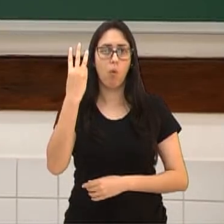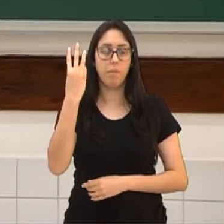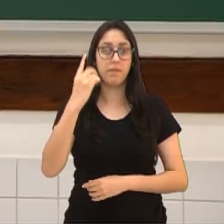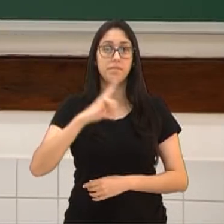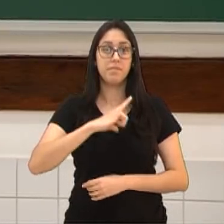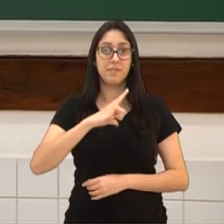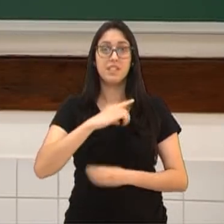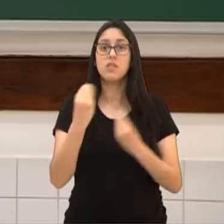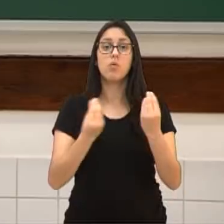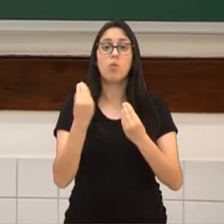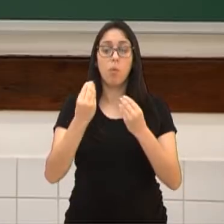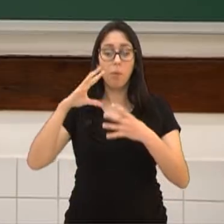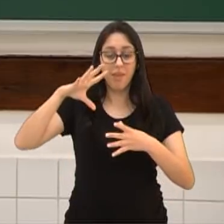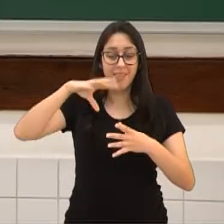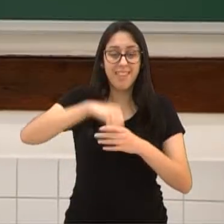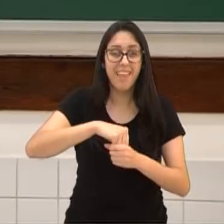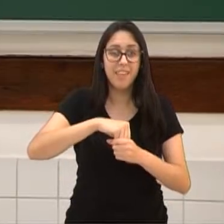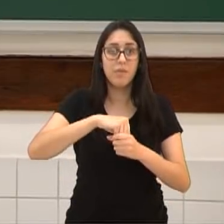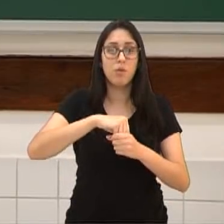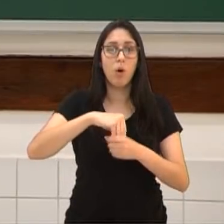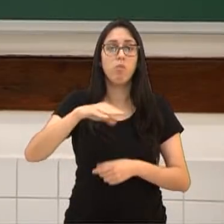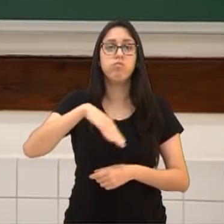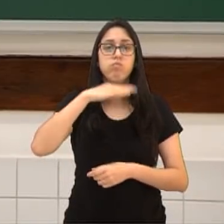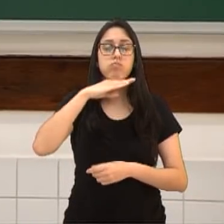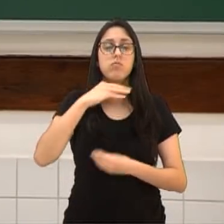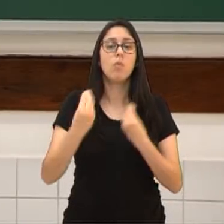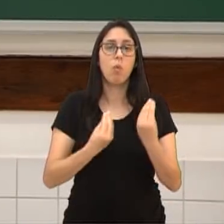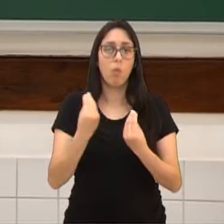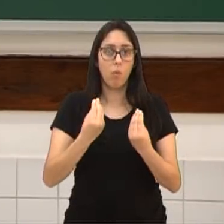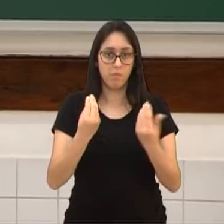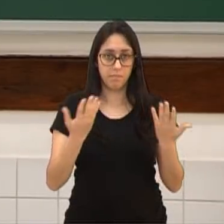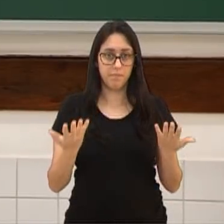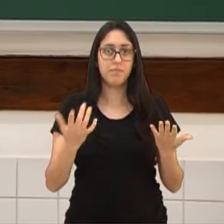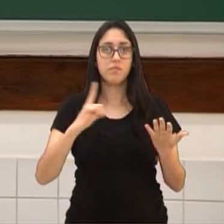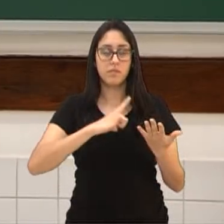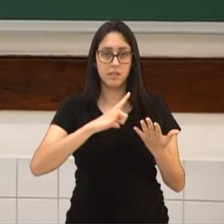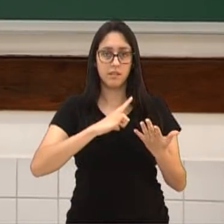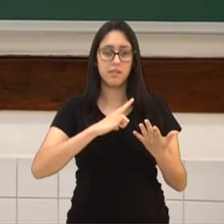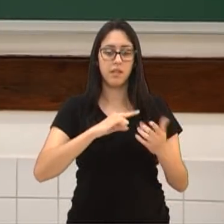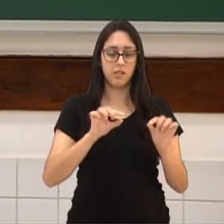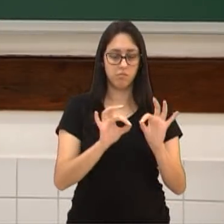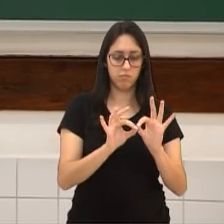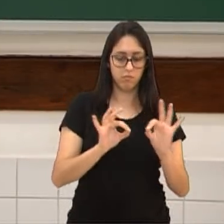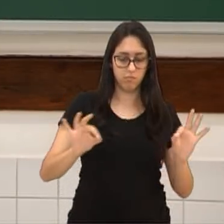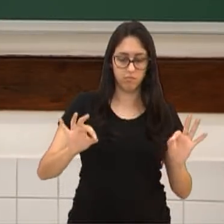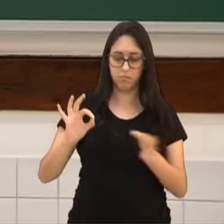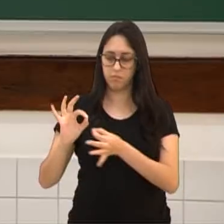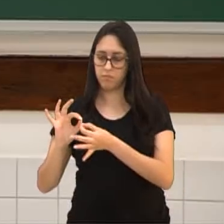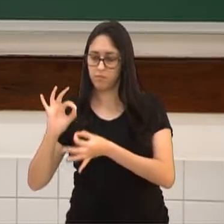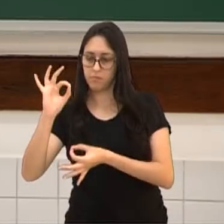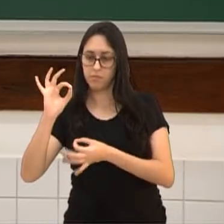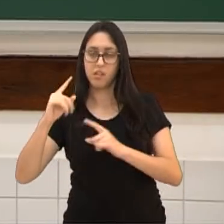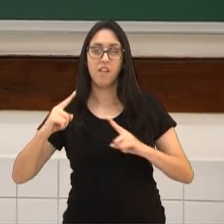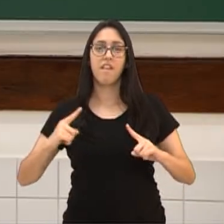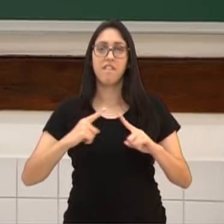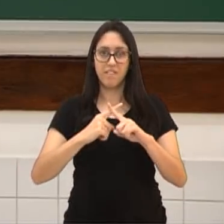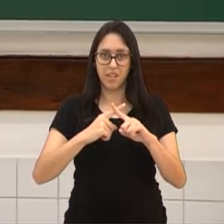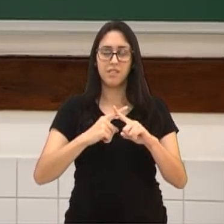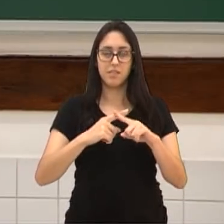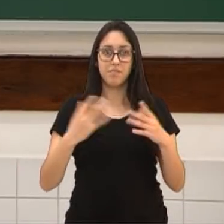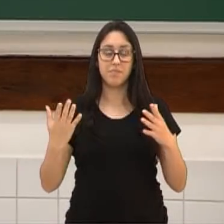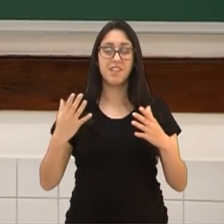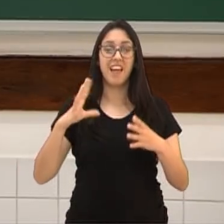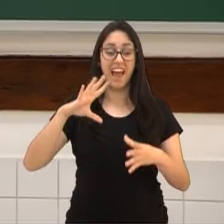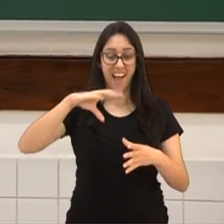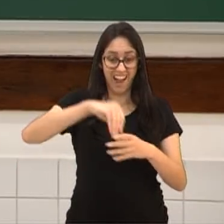dentro. Então, em vez de multiplicar as 2 dimensões, comprimento e altura, que seria no retângulo, na caixinha,